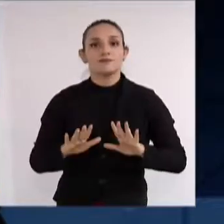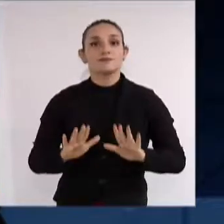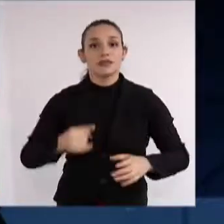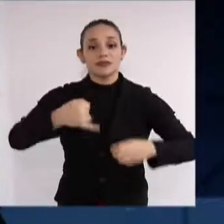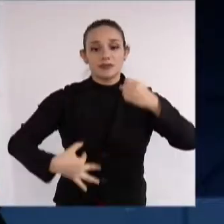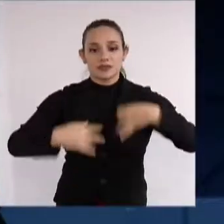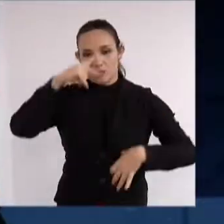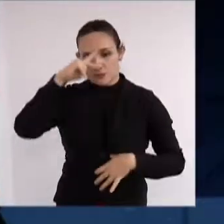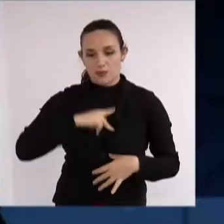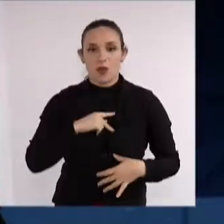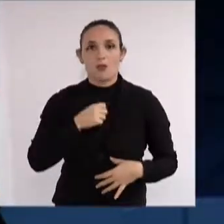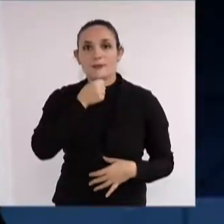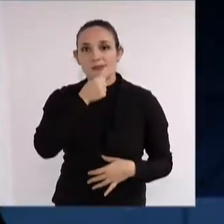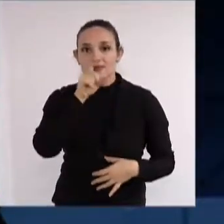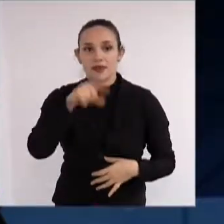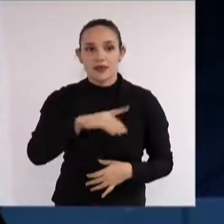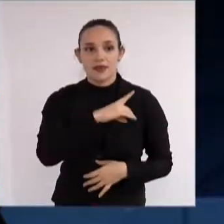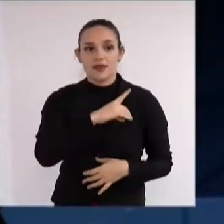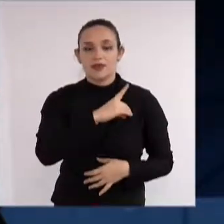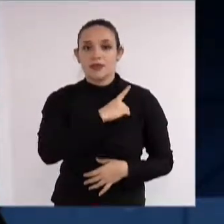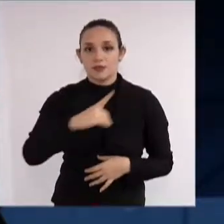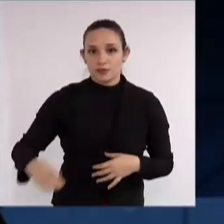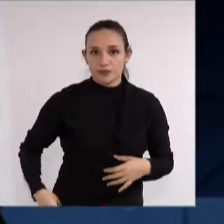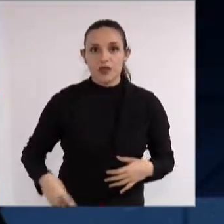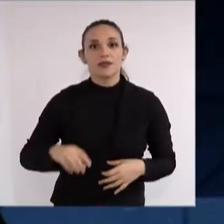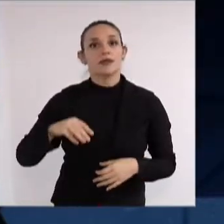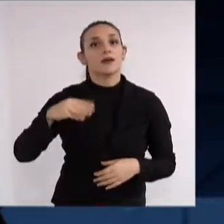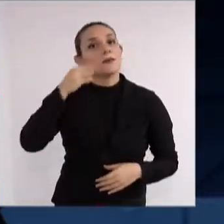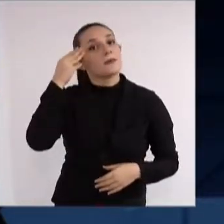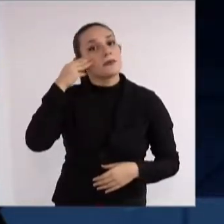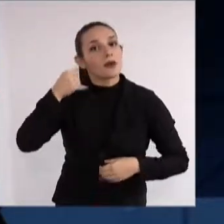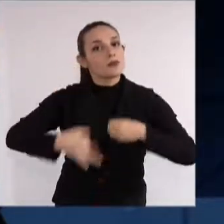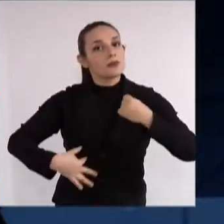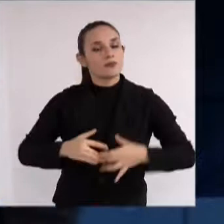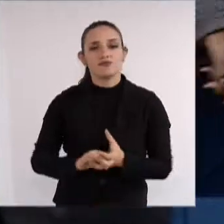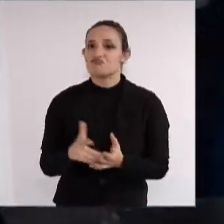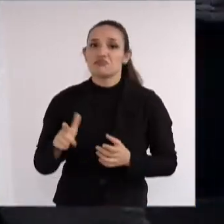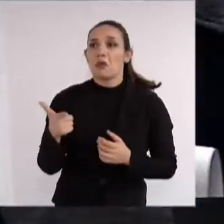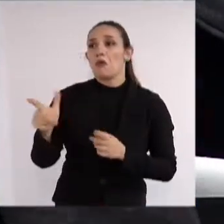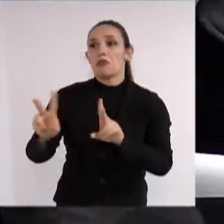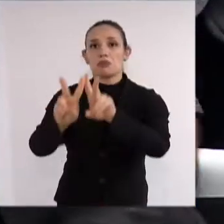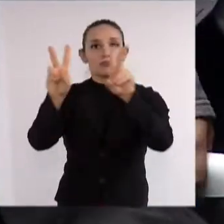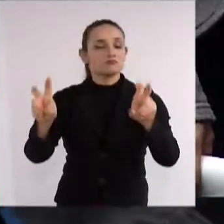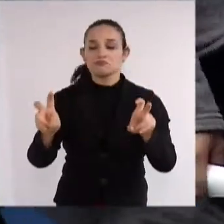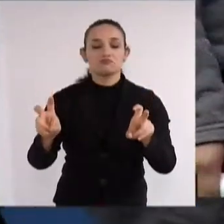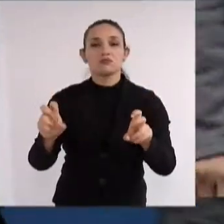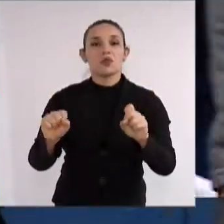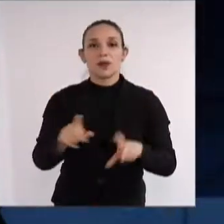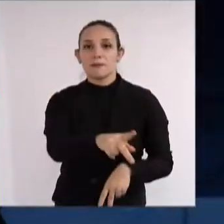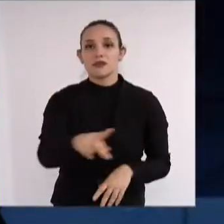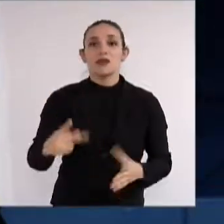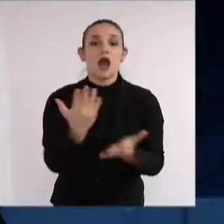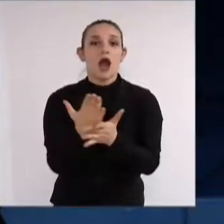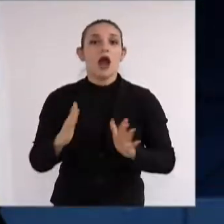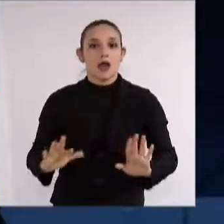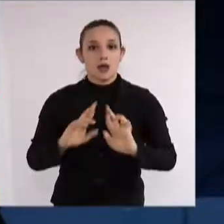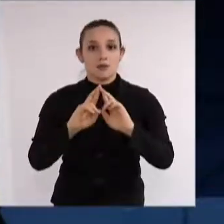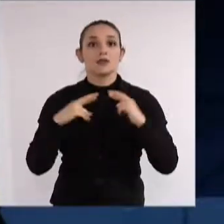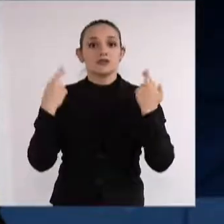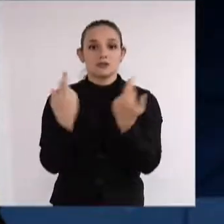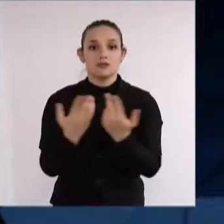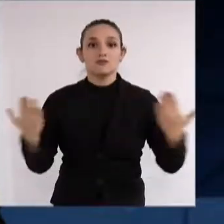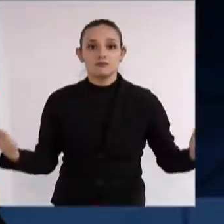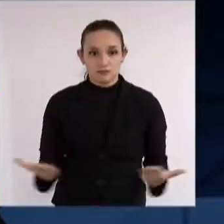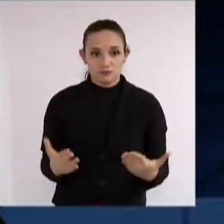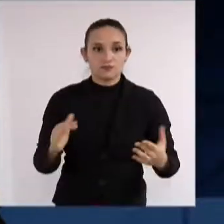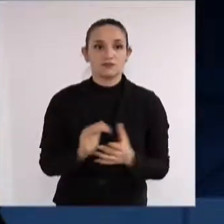Explicação pessoal. Usou da palavra a deputada Mara Caseiro. Nada mais havendo a tratar, o senhor presidente encerrou a presente